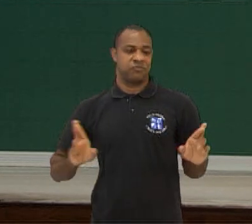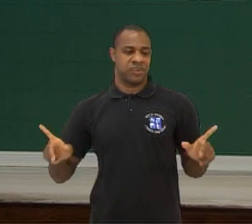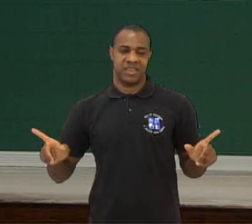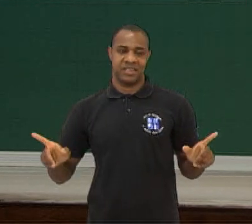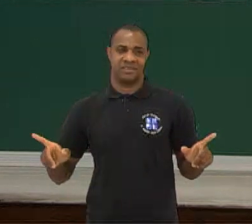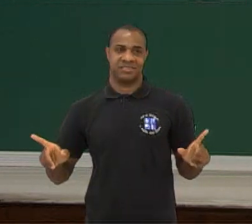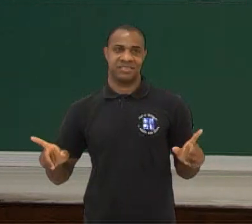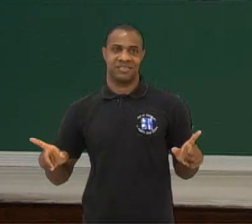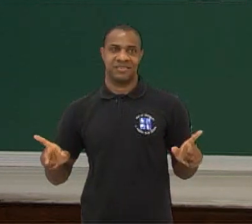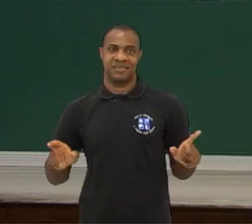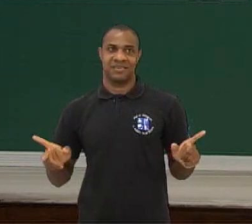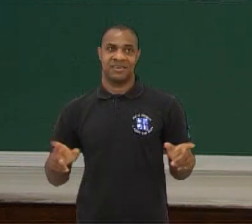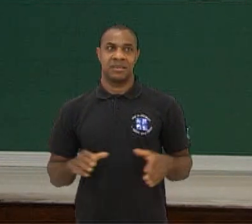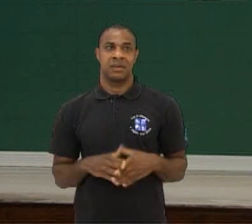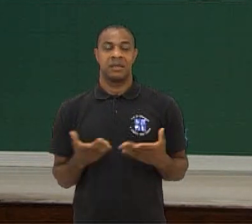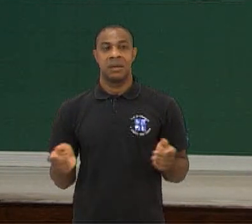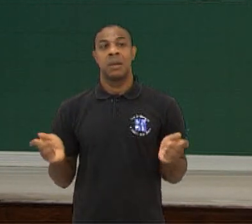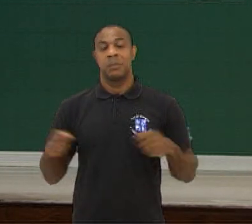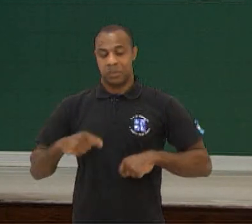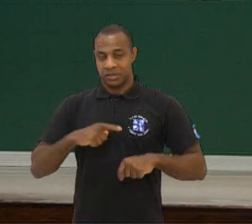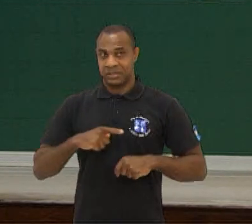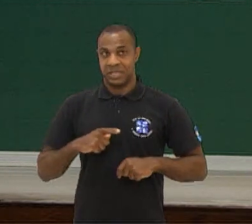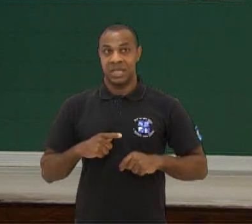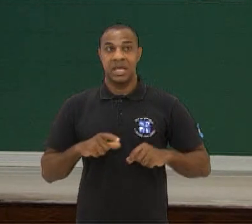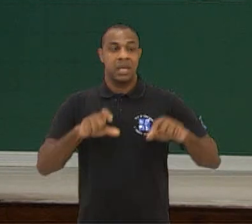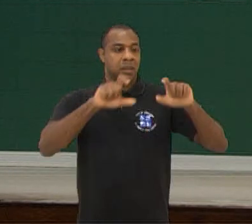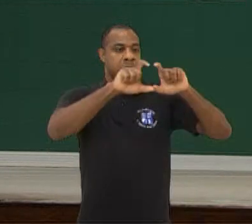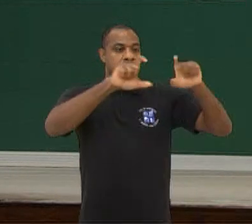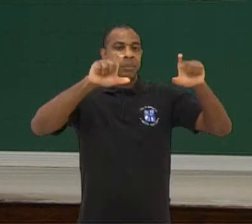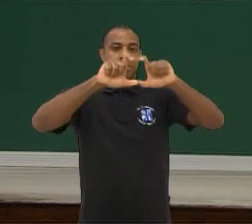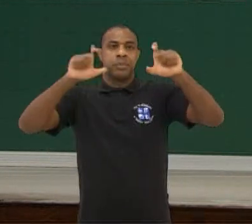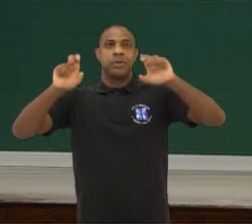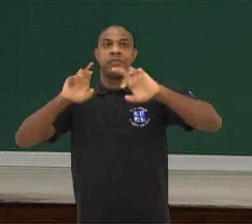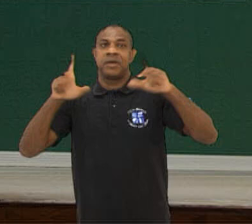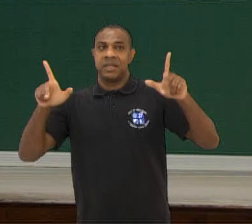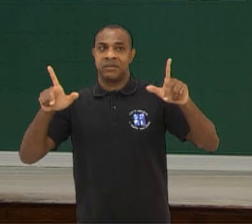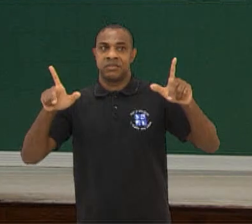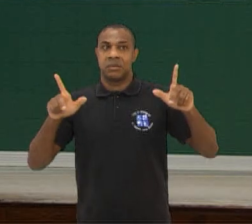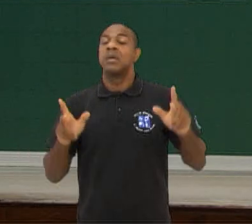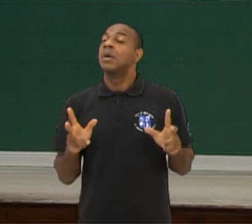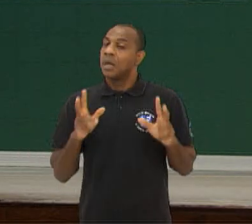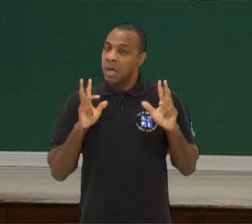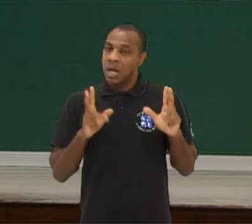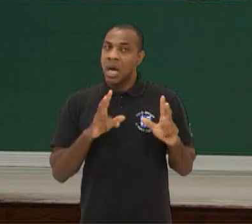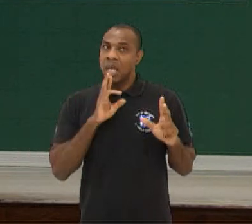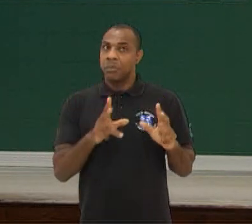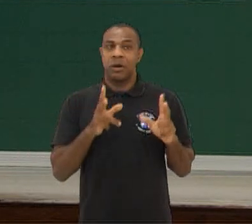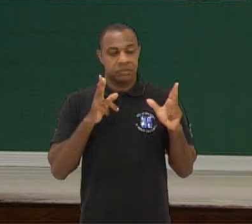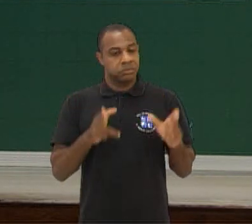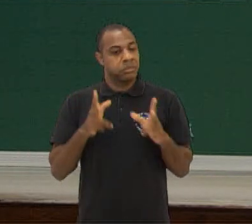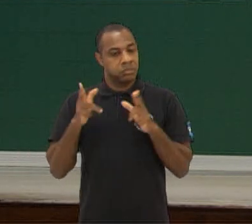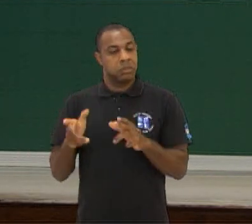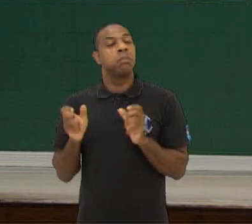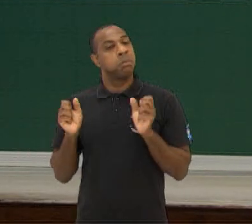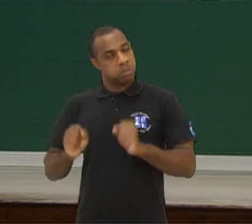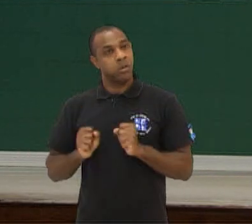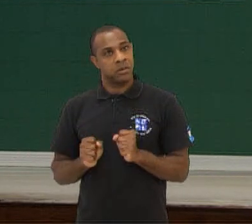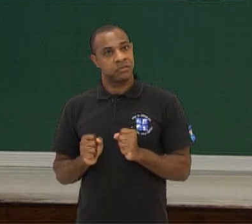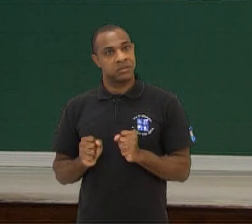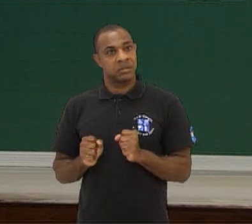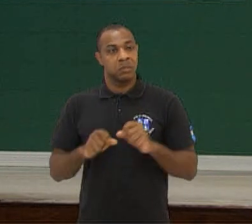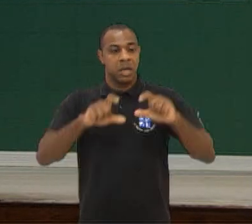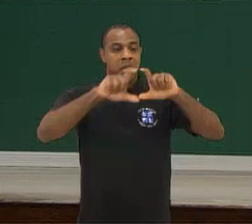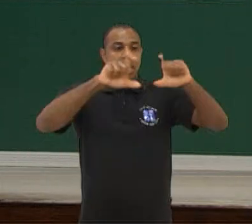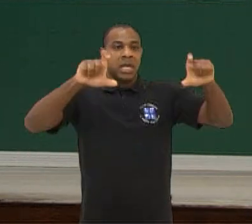coisa interessante. Eu posso ter equações diferentes com a mesma resposta? Sim, posso. Lembra? A gente estudou isso já, equações